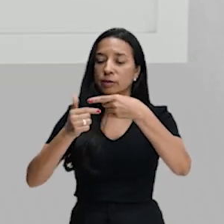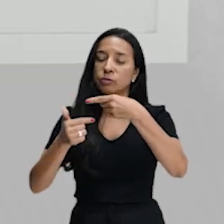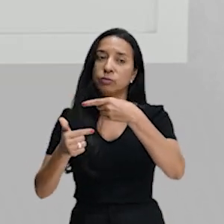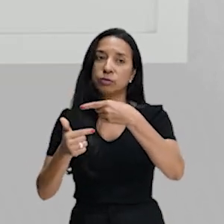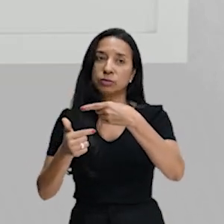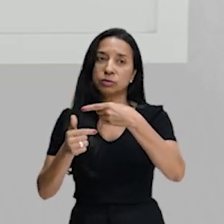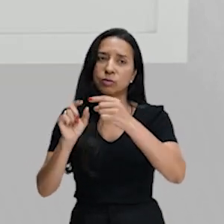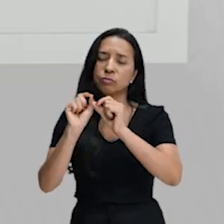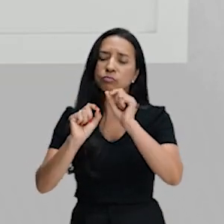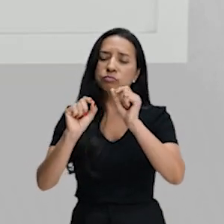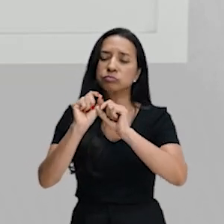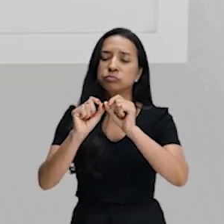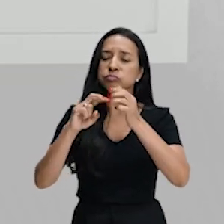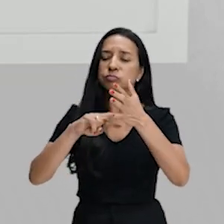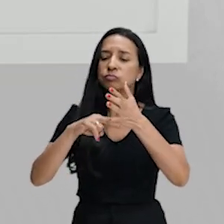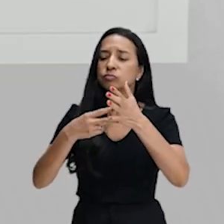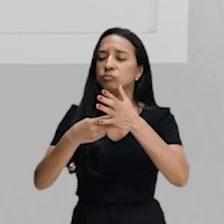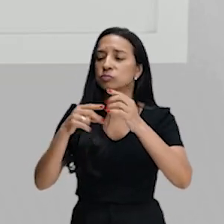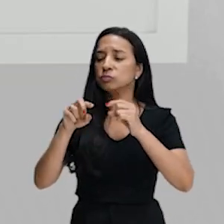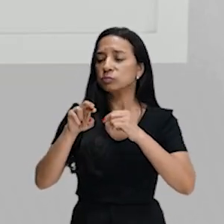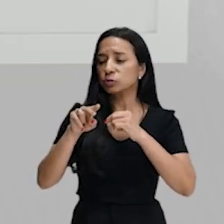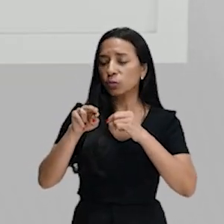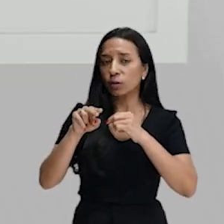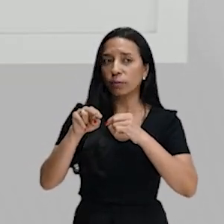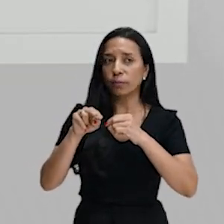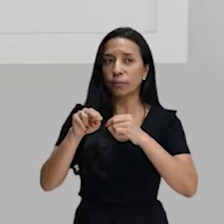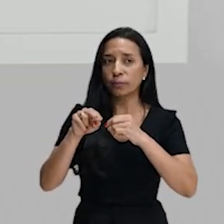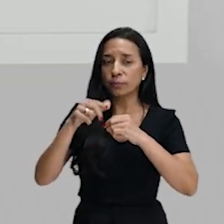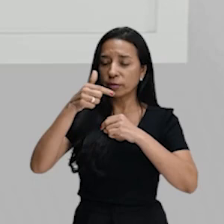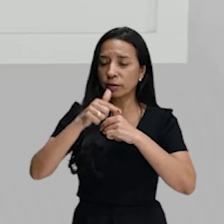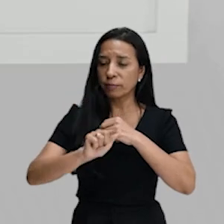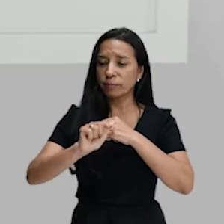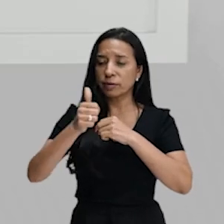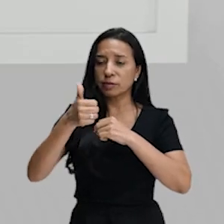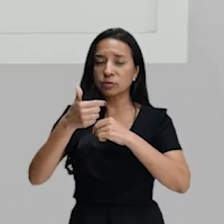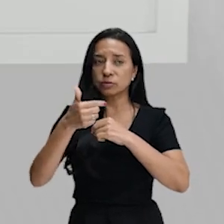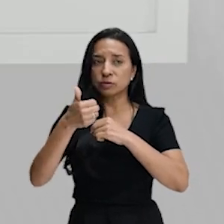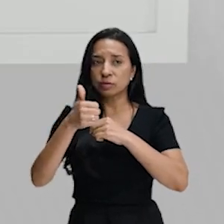Então, eu repito a primeira,